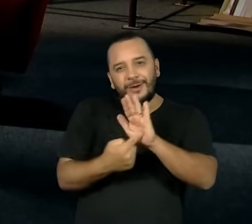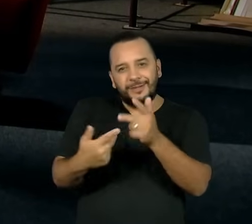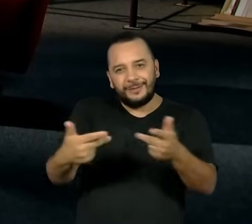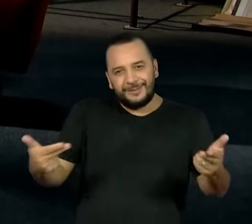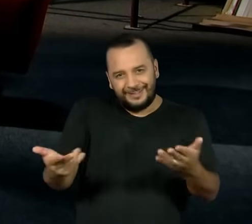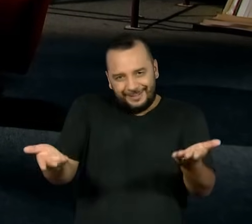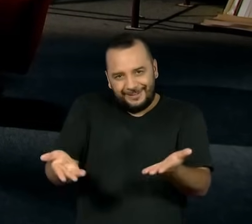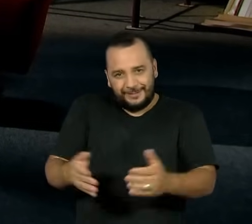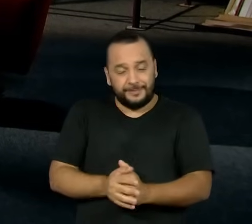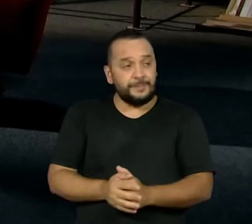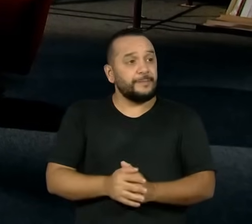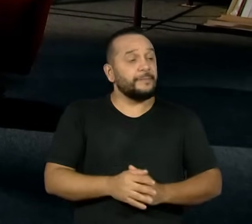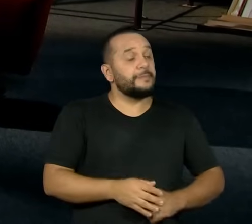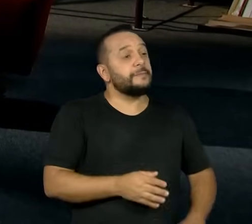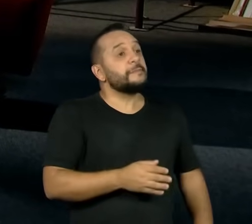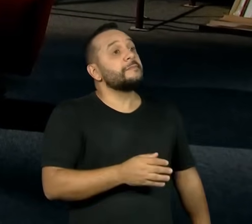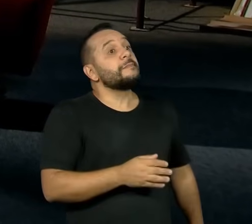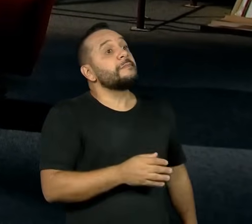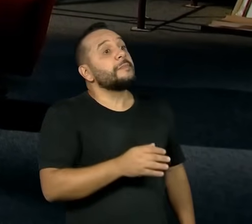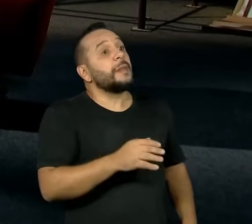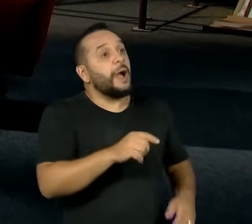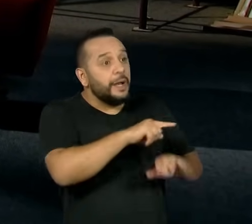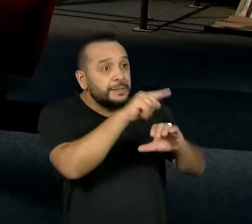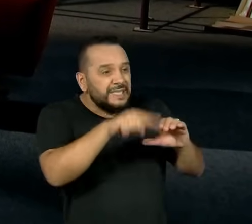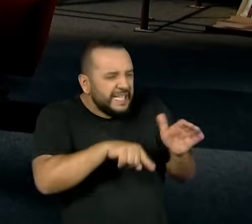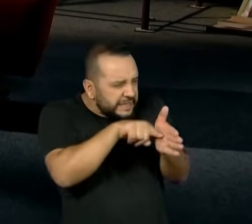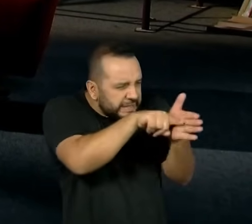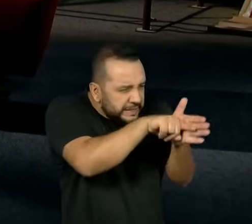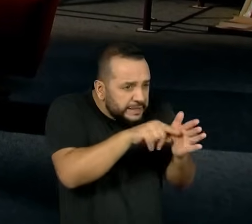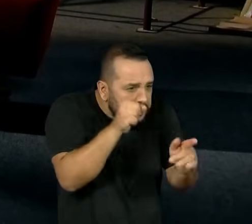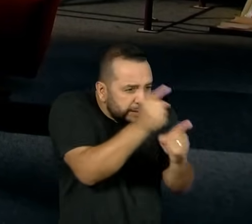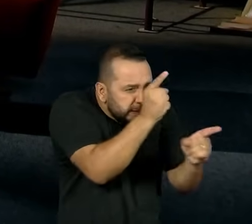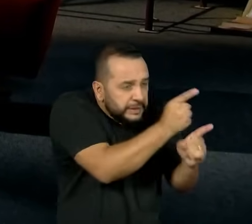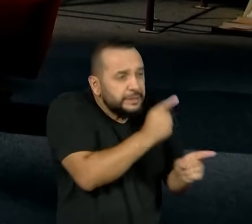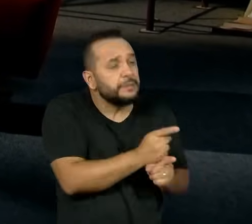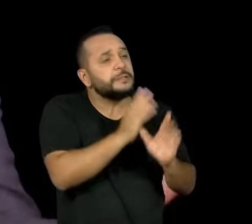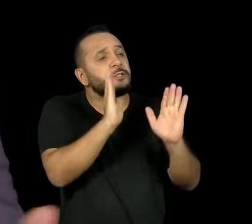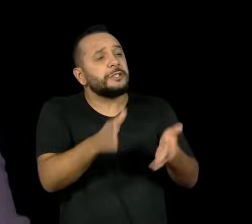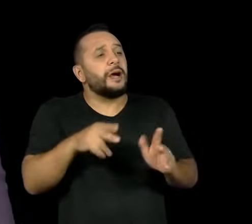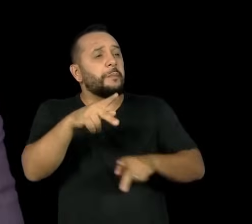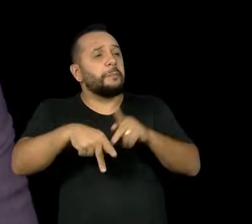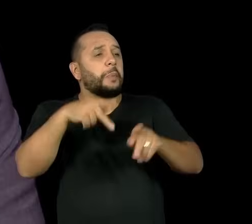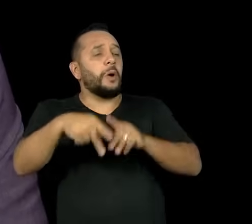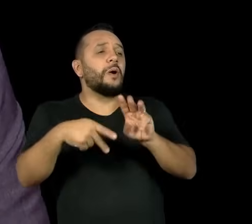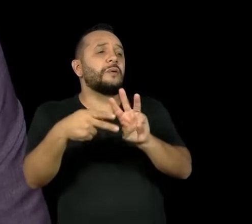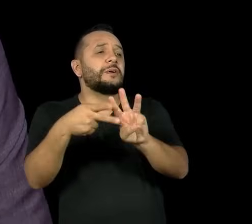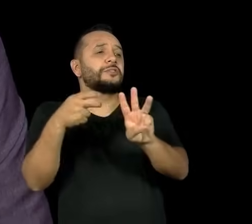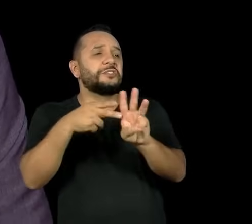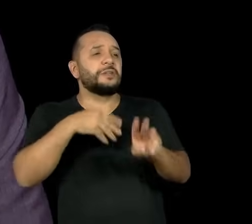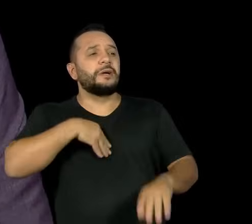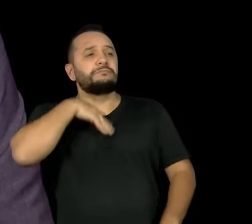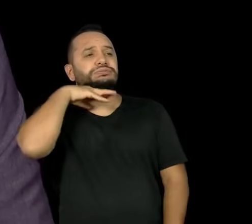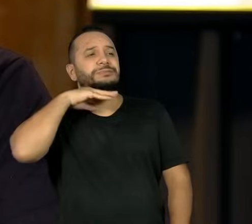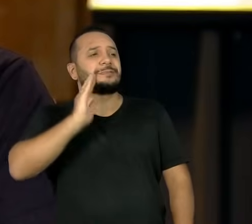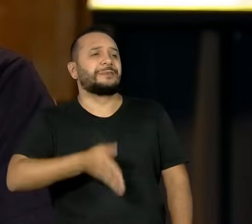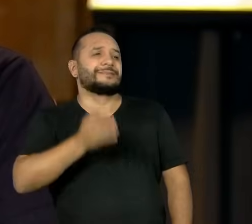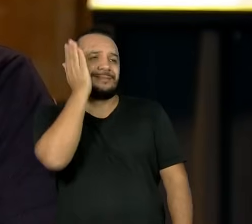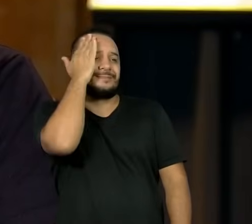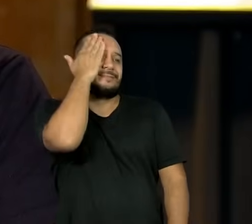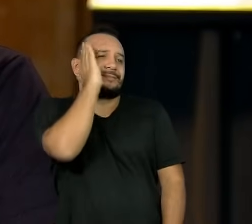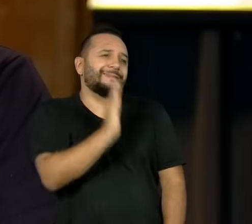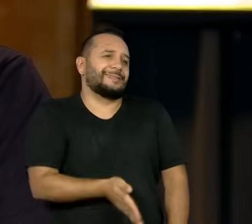coisas que os indígenas, os povos originários já sabiam há muito tempo atrás? Com